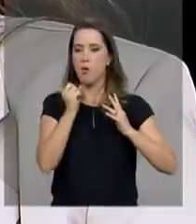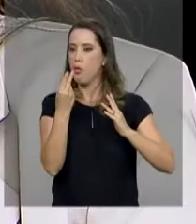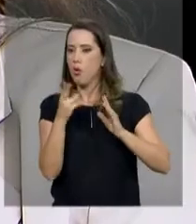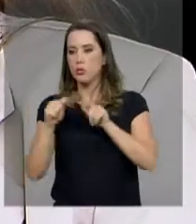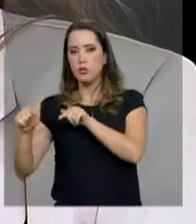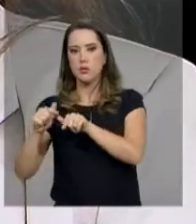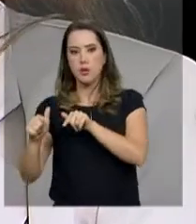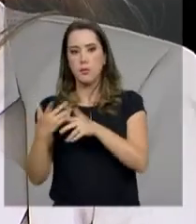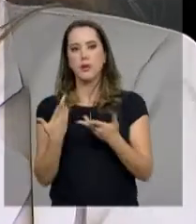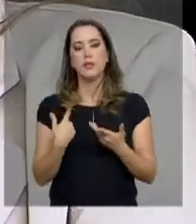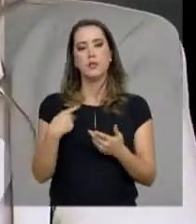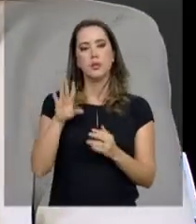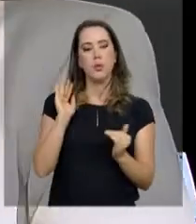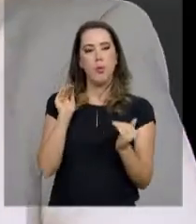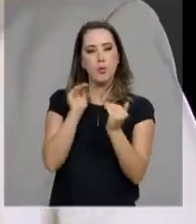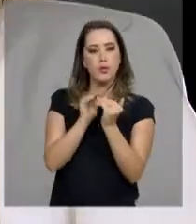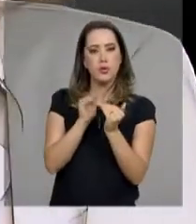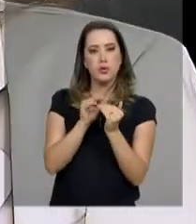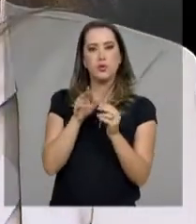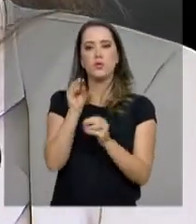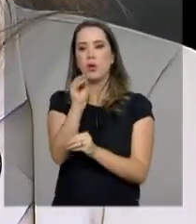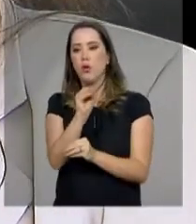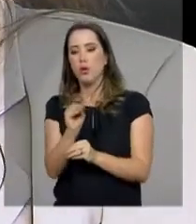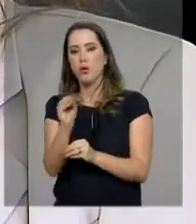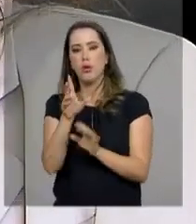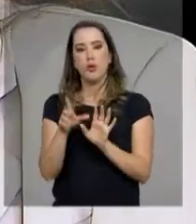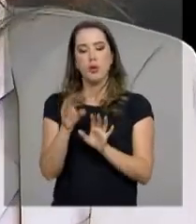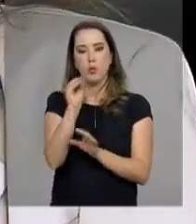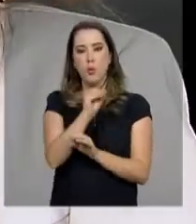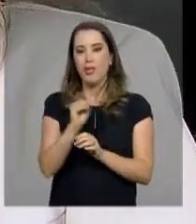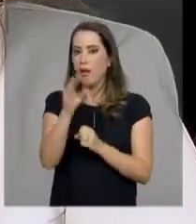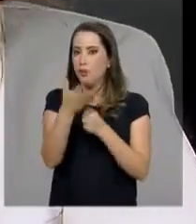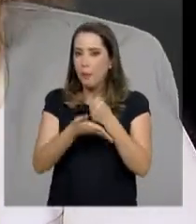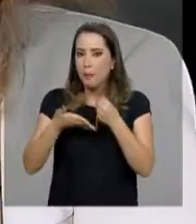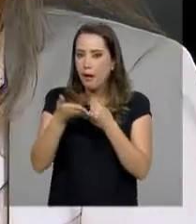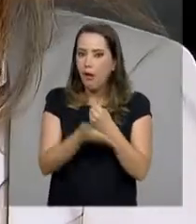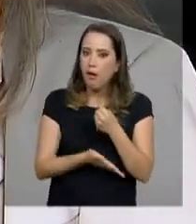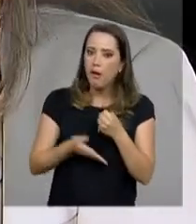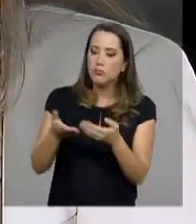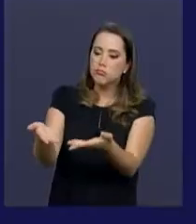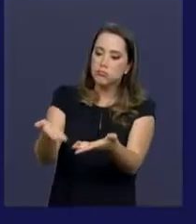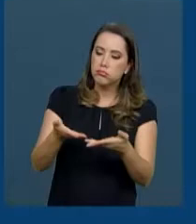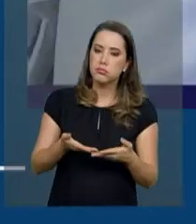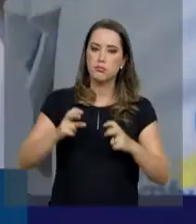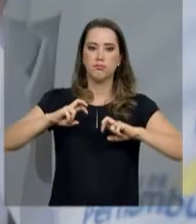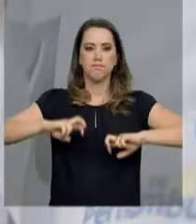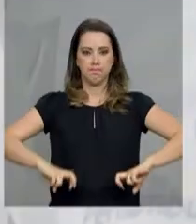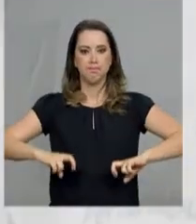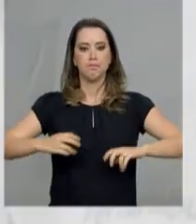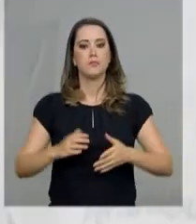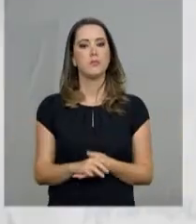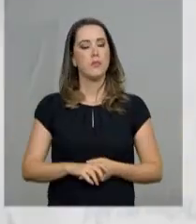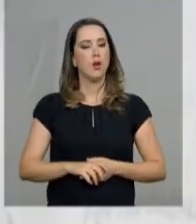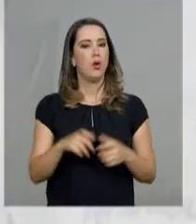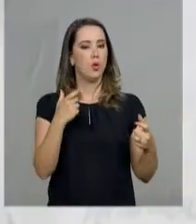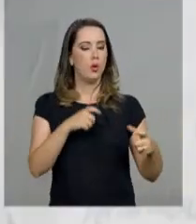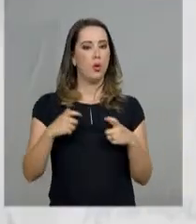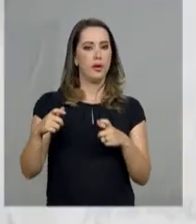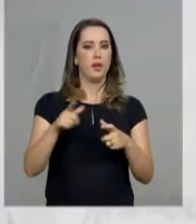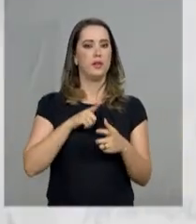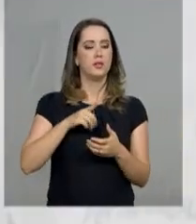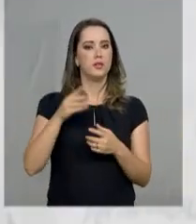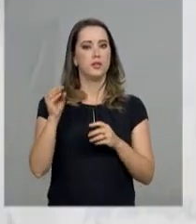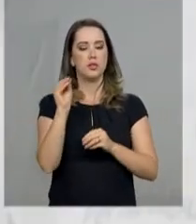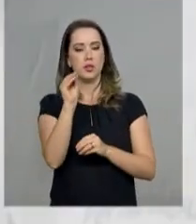a atenção básica colocar unidades básicas perto das pessoas estão e isso facilita o acesso à unidade básica de saúde faz